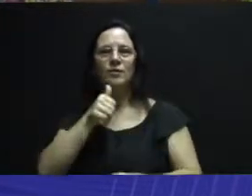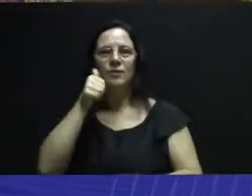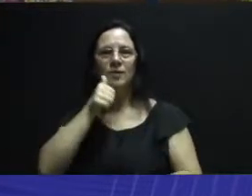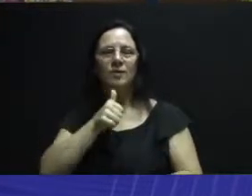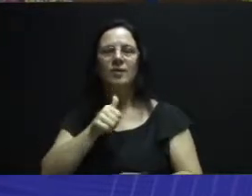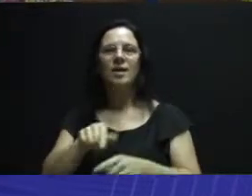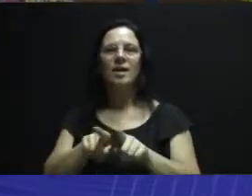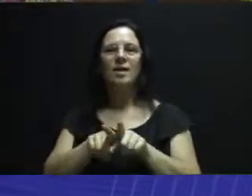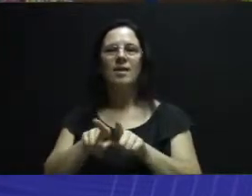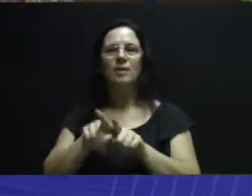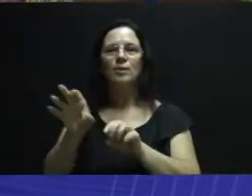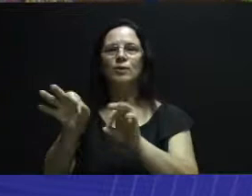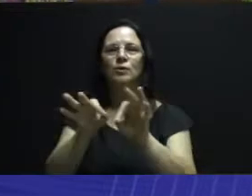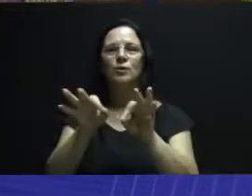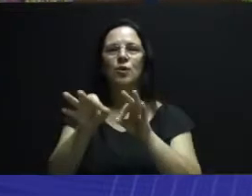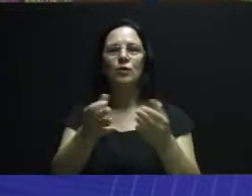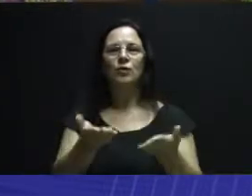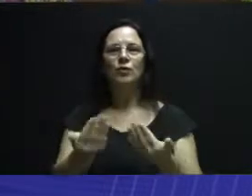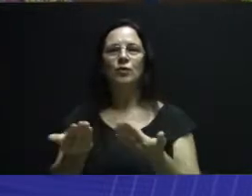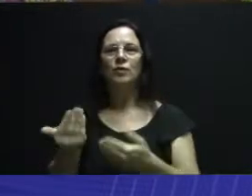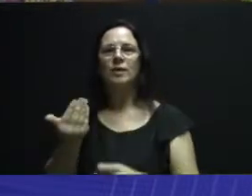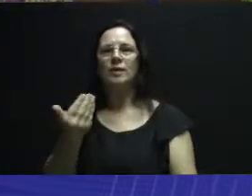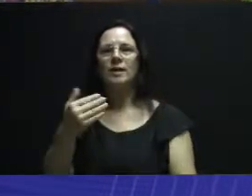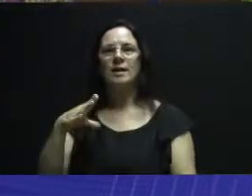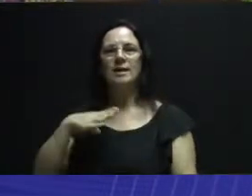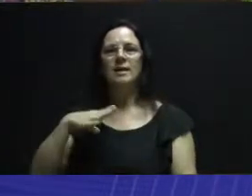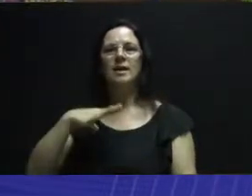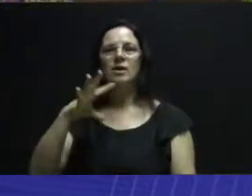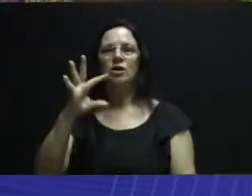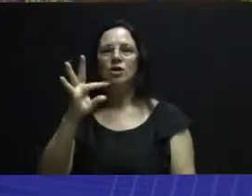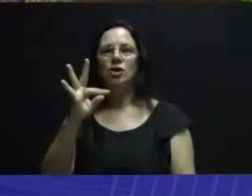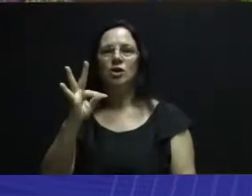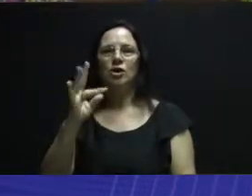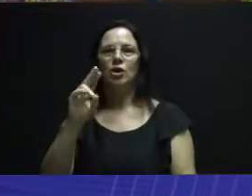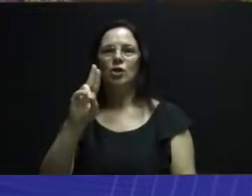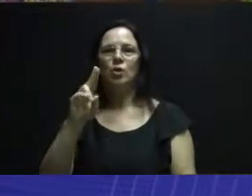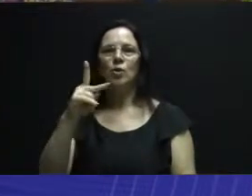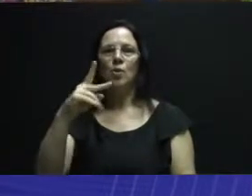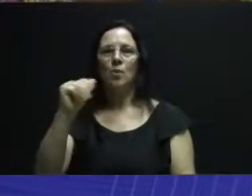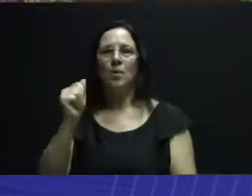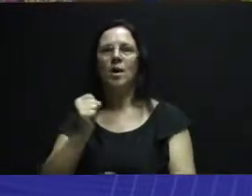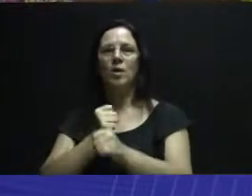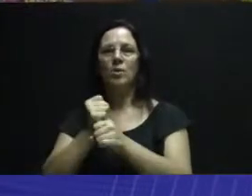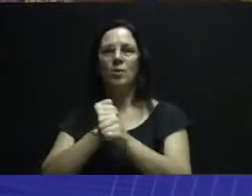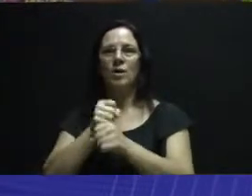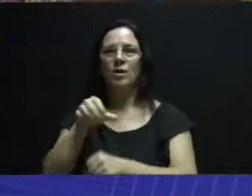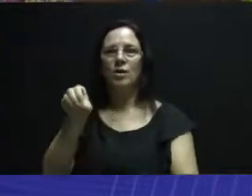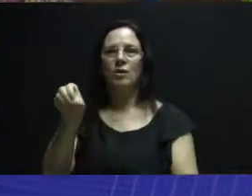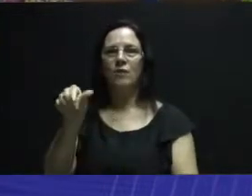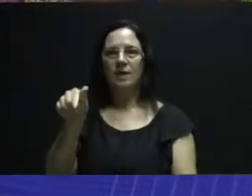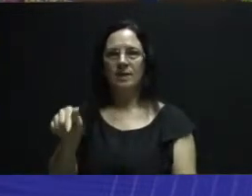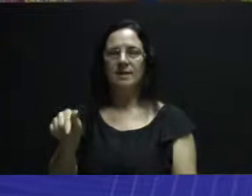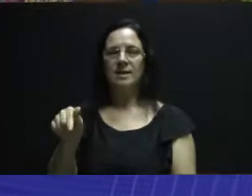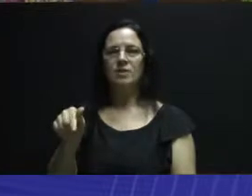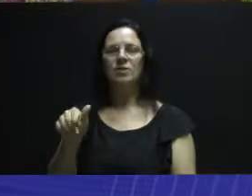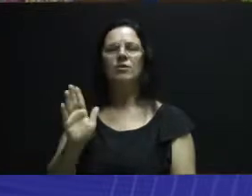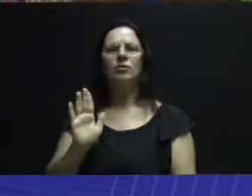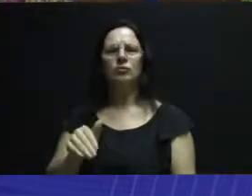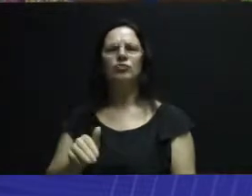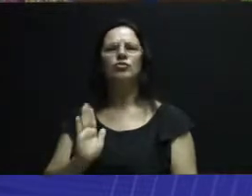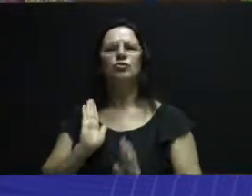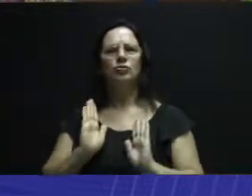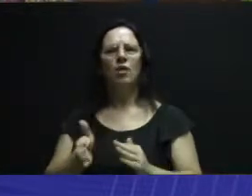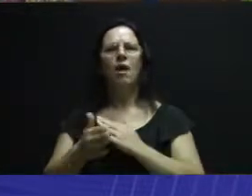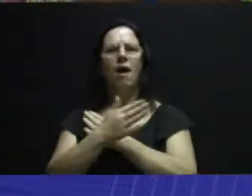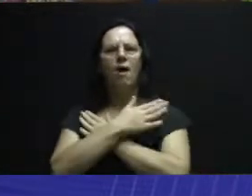dos Joguinhos da Juventude em Tupã, no ano de 97. A professora aposentada participou de